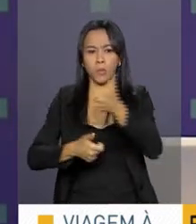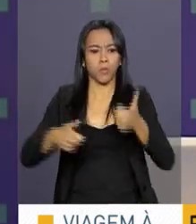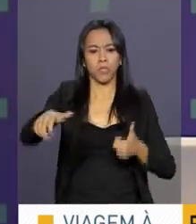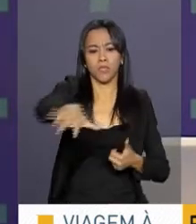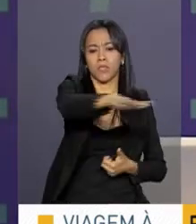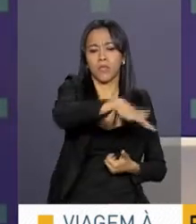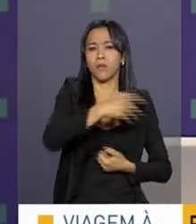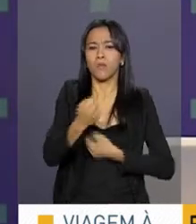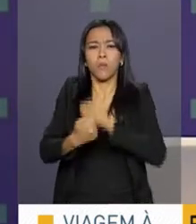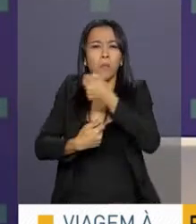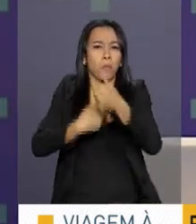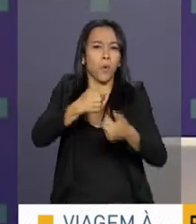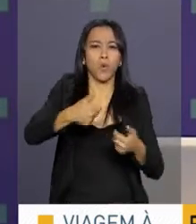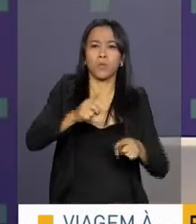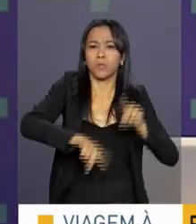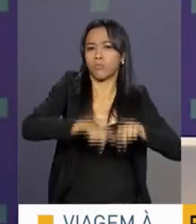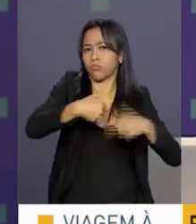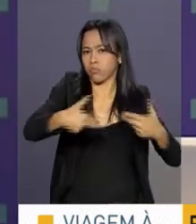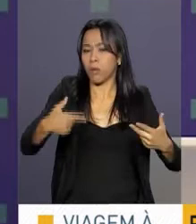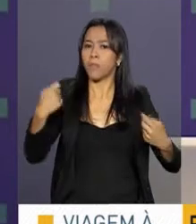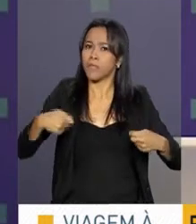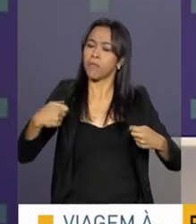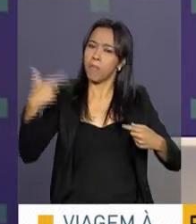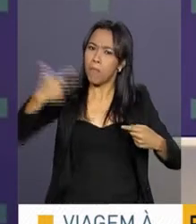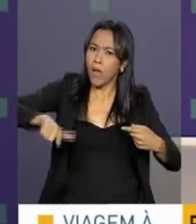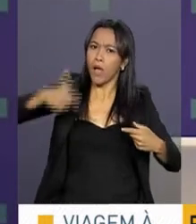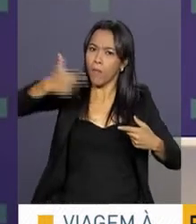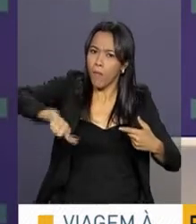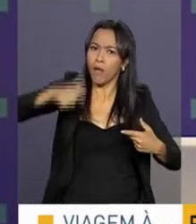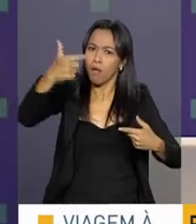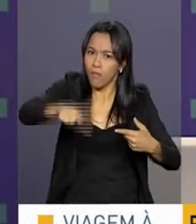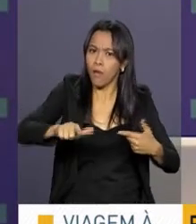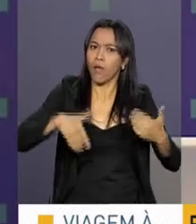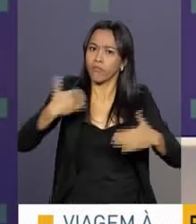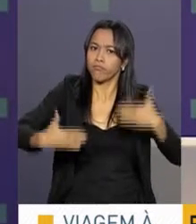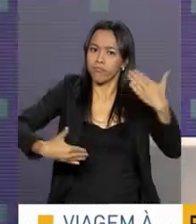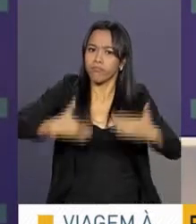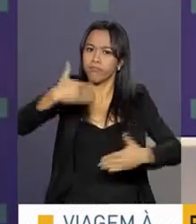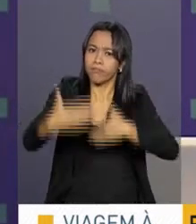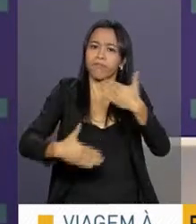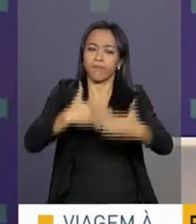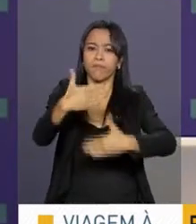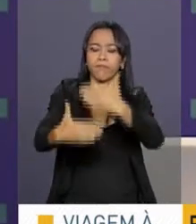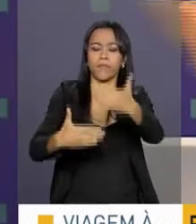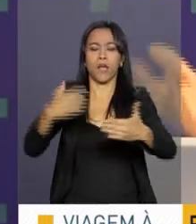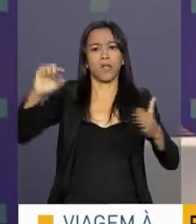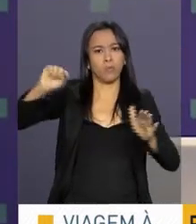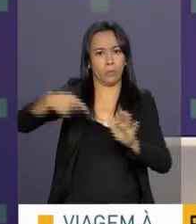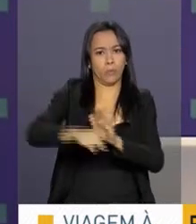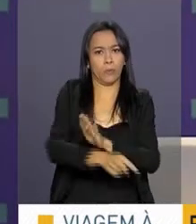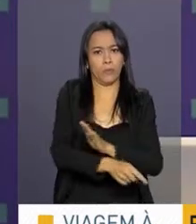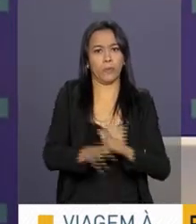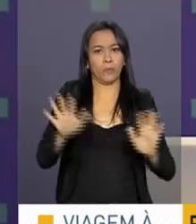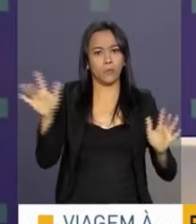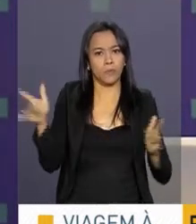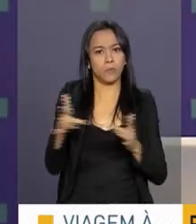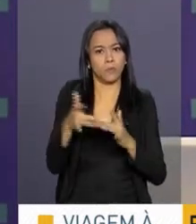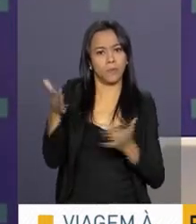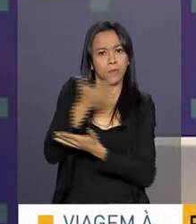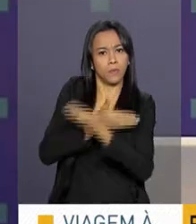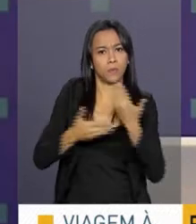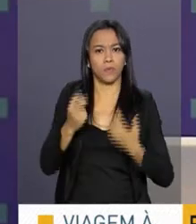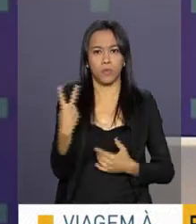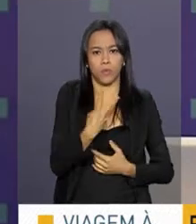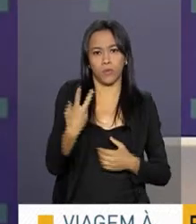produtos. Precisamos avançar nessa diversificação, criando laços mais profundos e mais extensos entre os